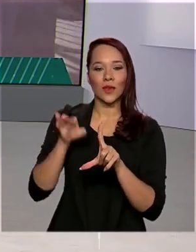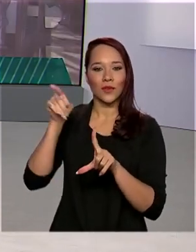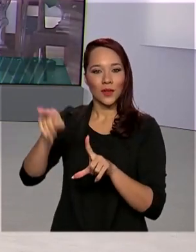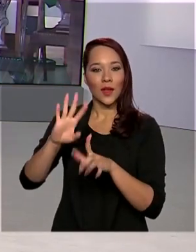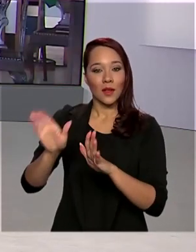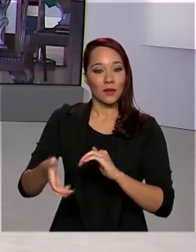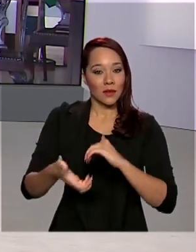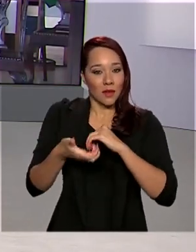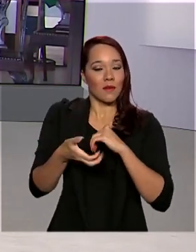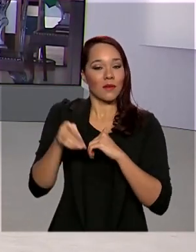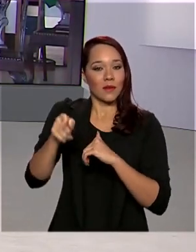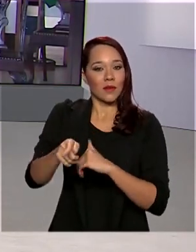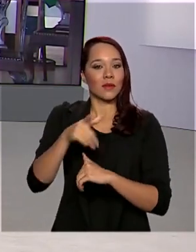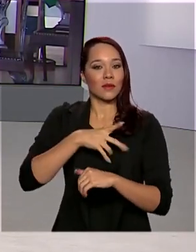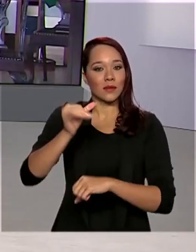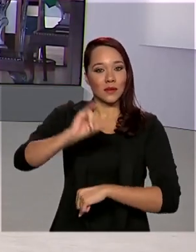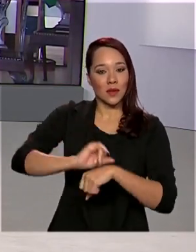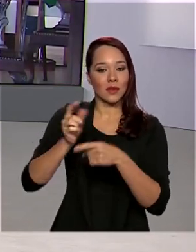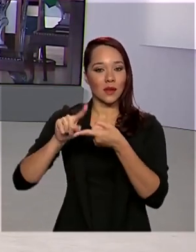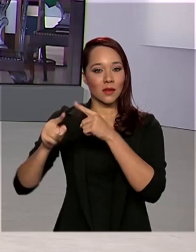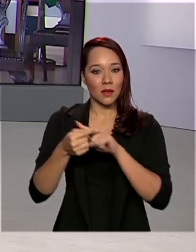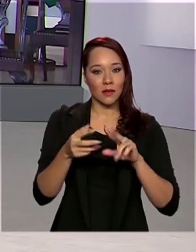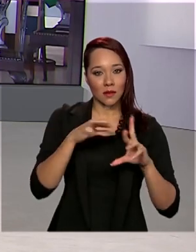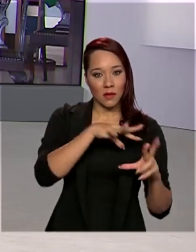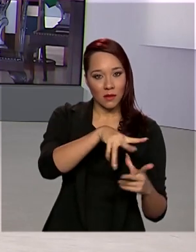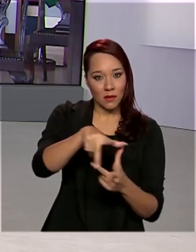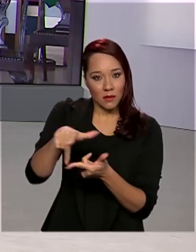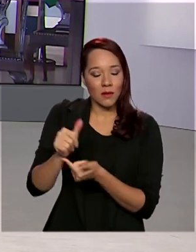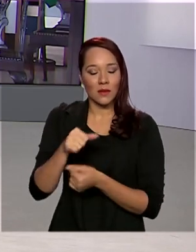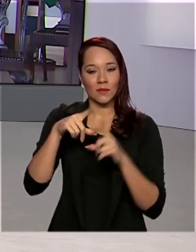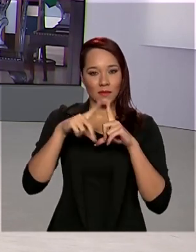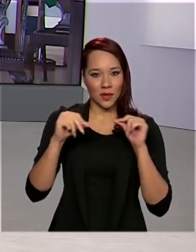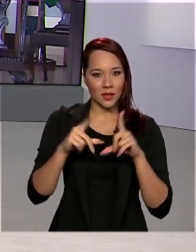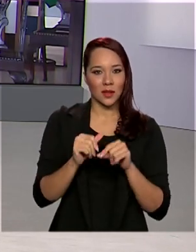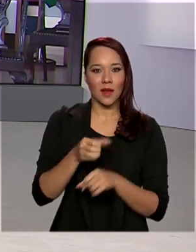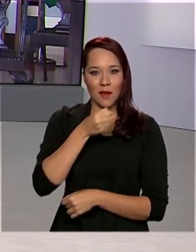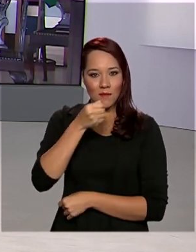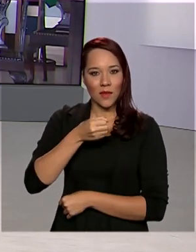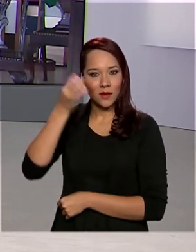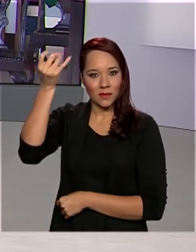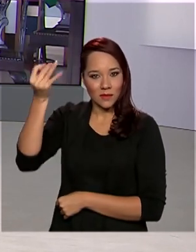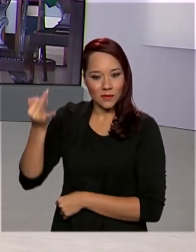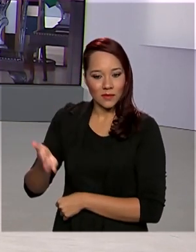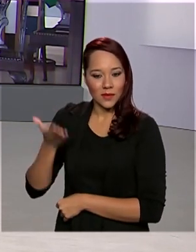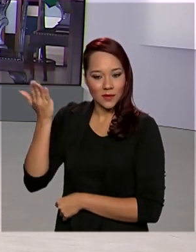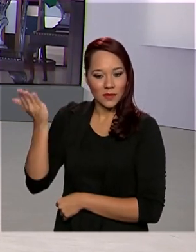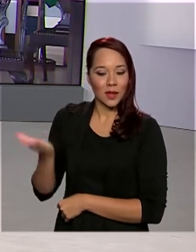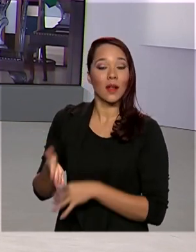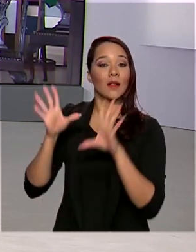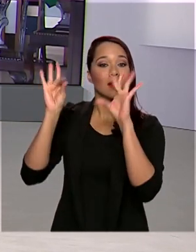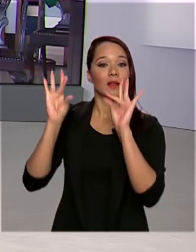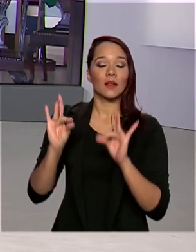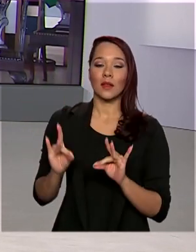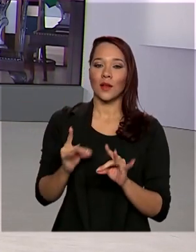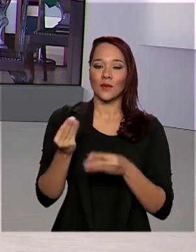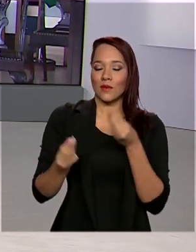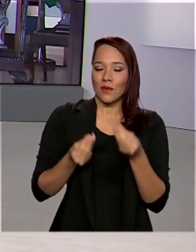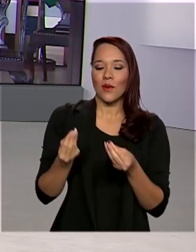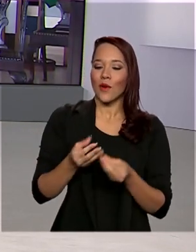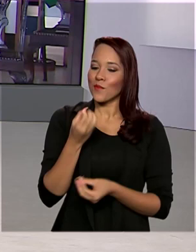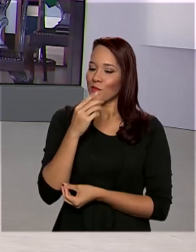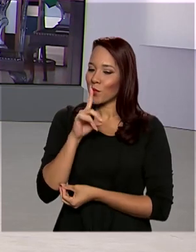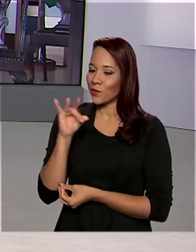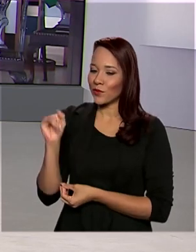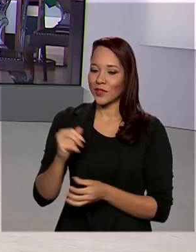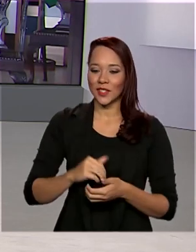Itamaraty, sede do Ministério das Relações Exteriores aqui em Brasília? A repórter Márcia Fernandes traz de lá os detalhes pra gente. Márcia, bom